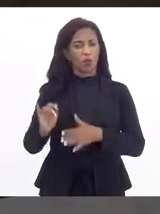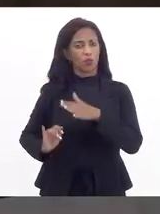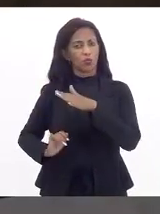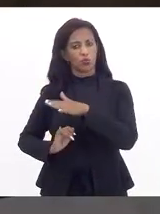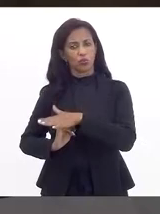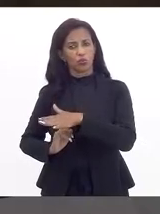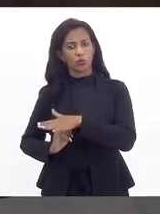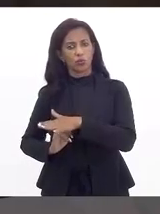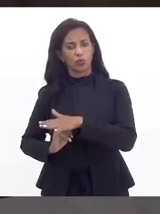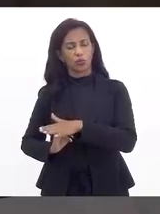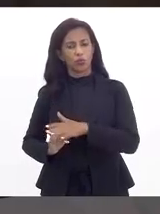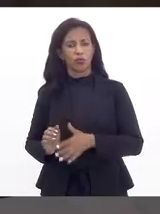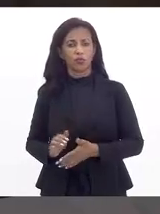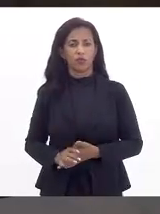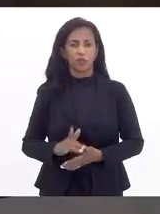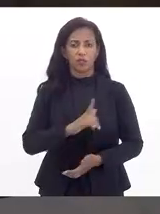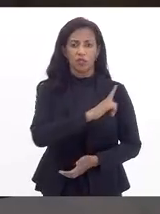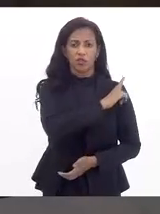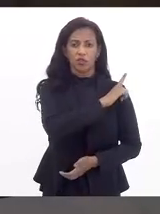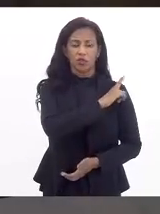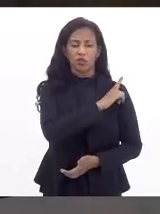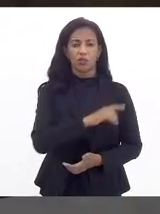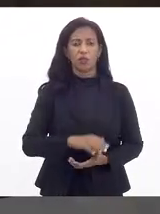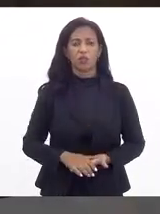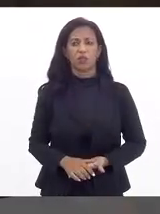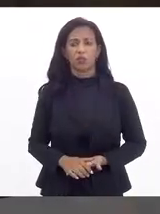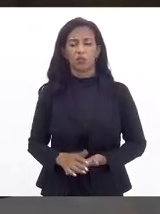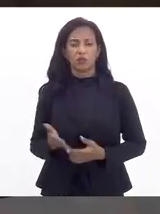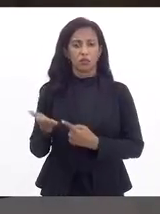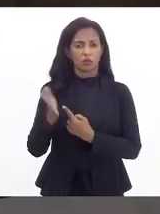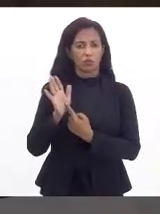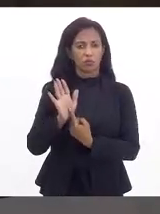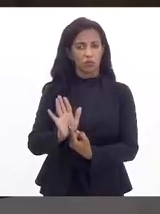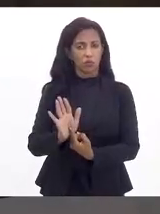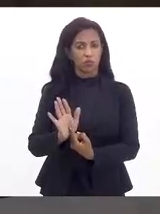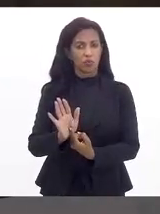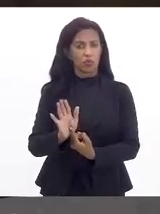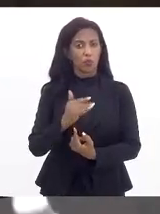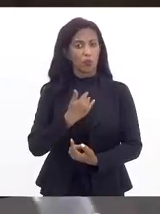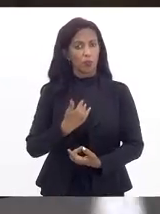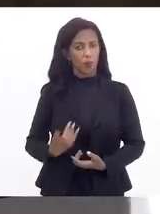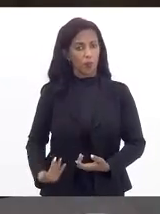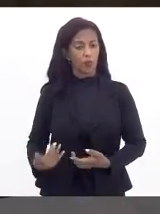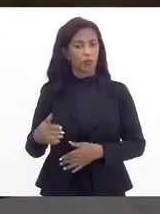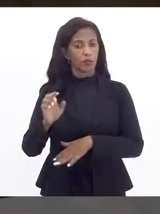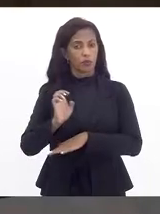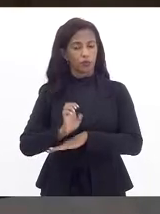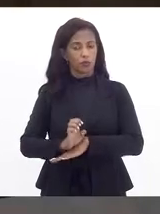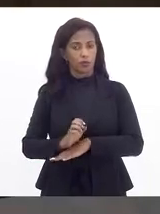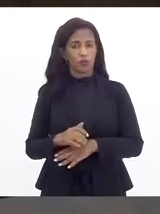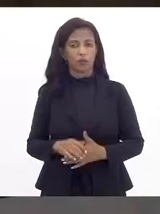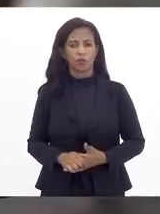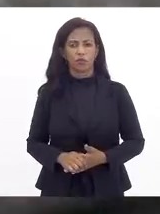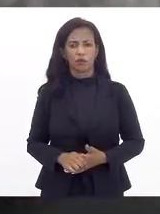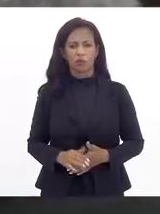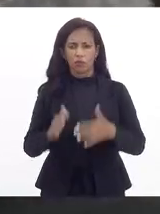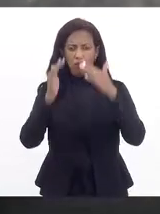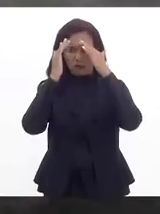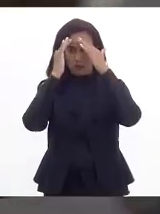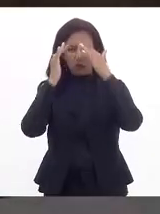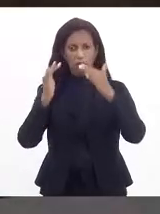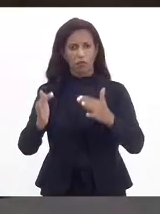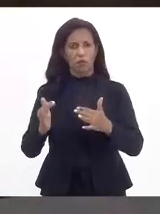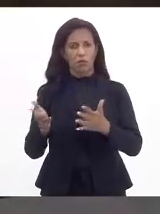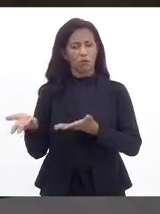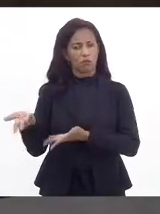instituto, faça gestão de um hospital público estadual, não honra com